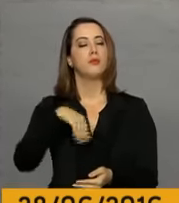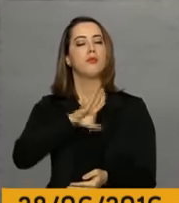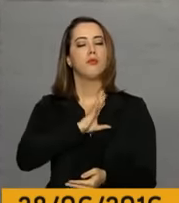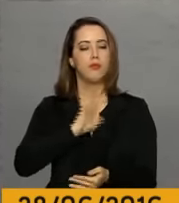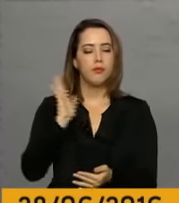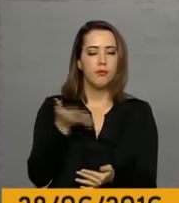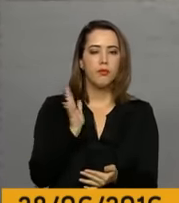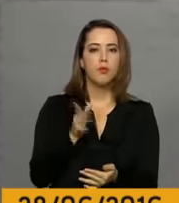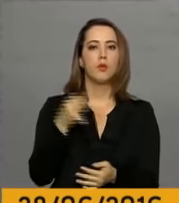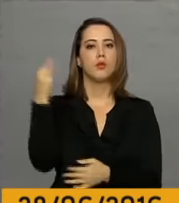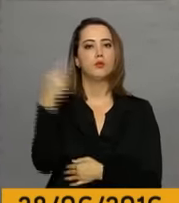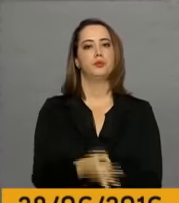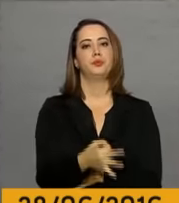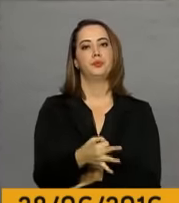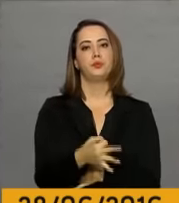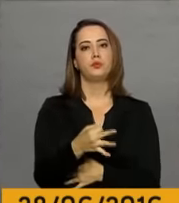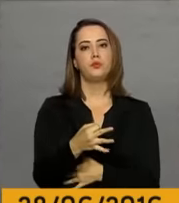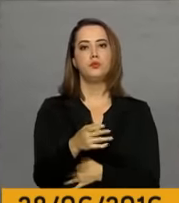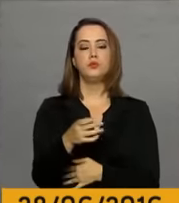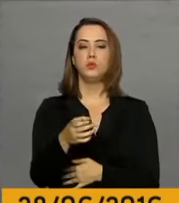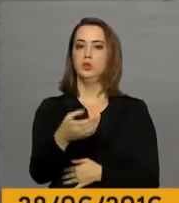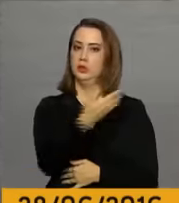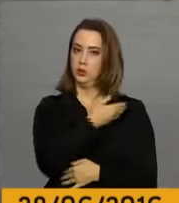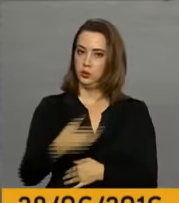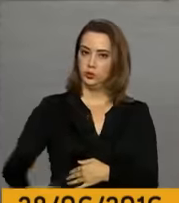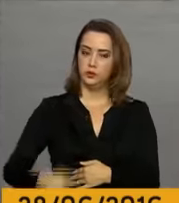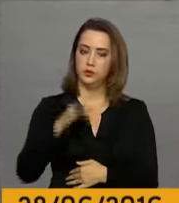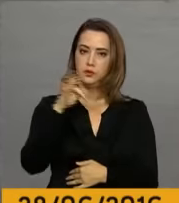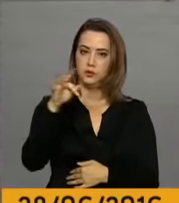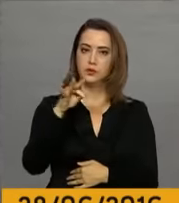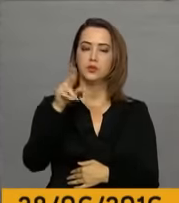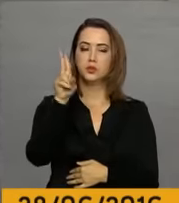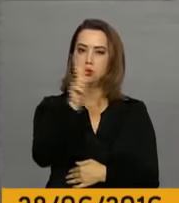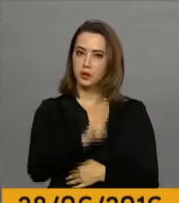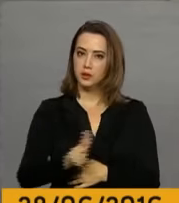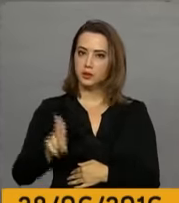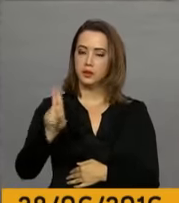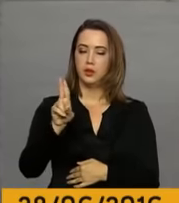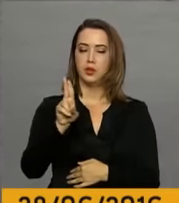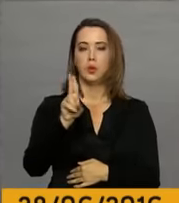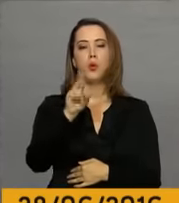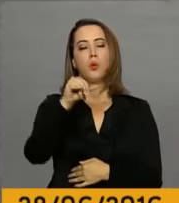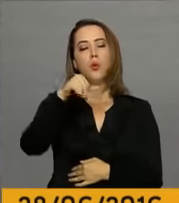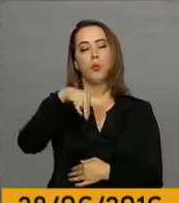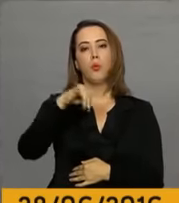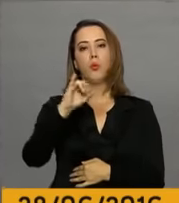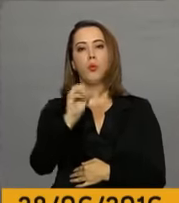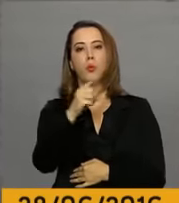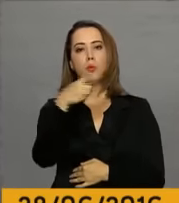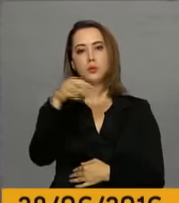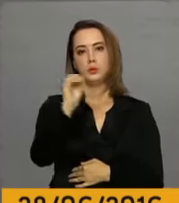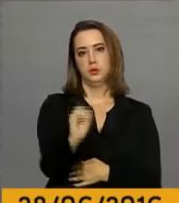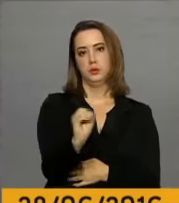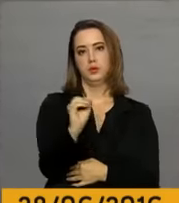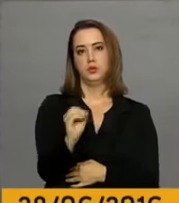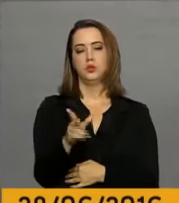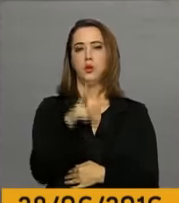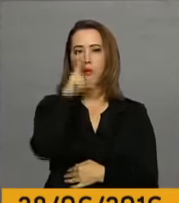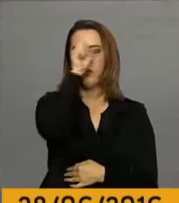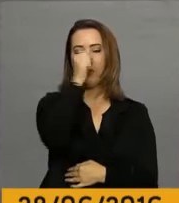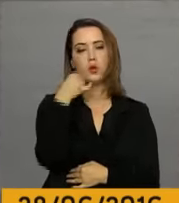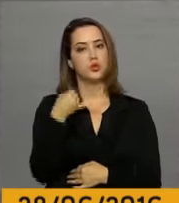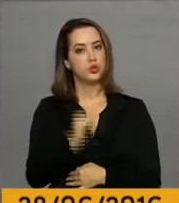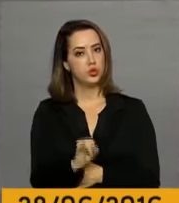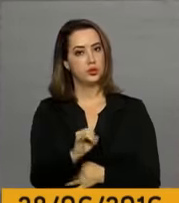temos absoluta convicção de que a união será forte no estado democrático na medida que os estados